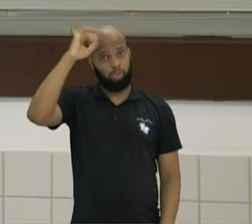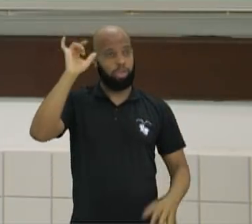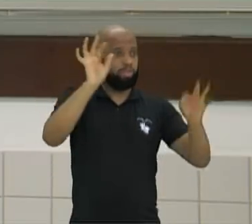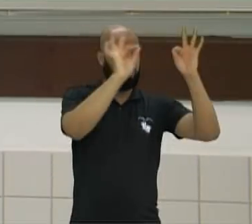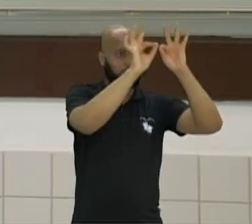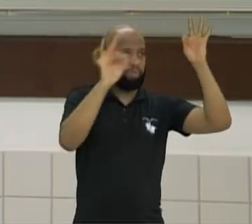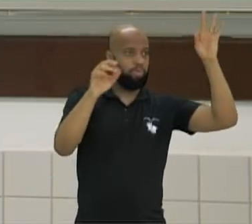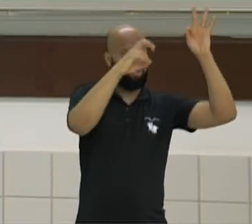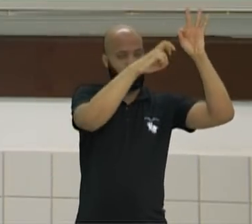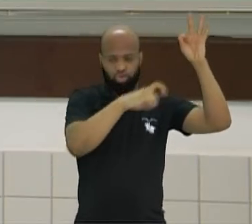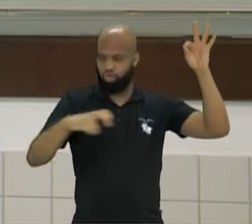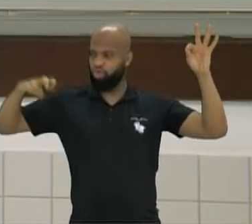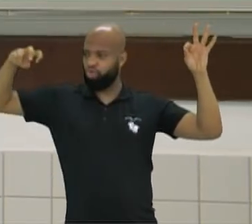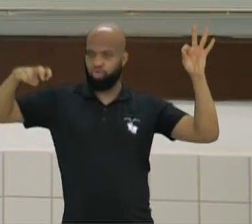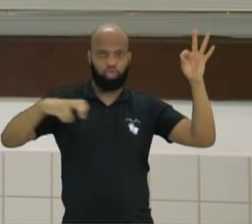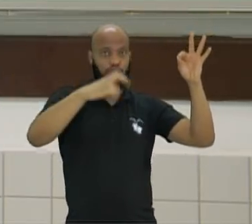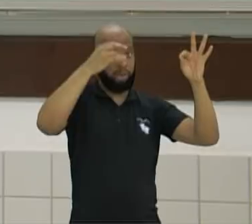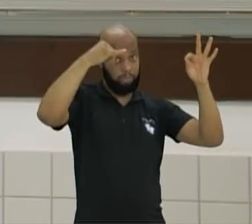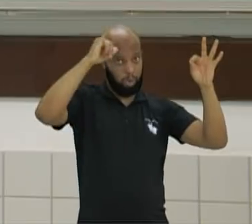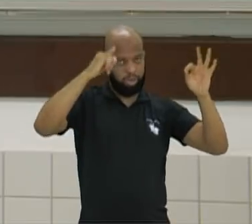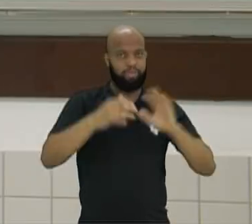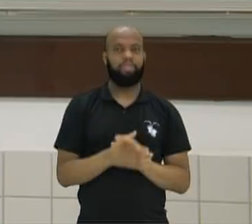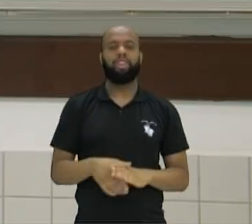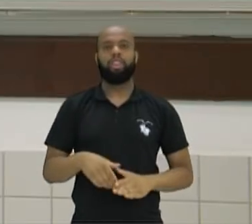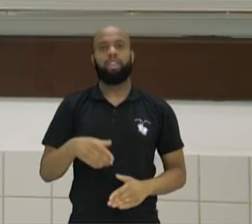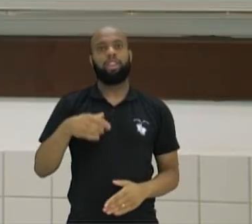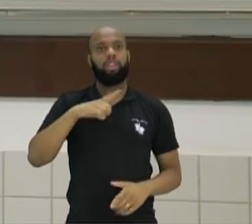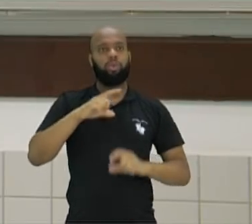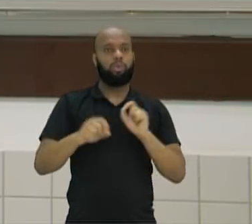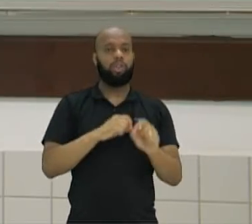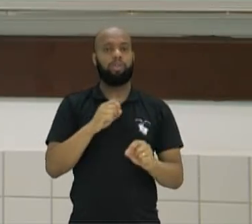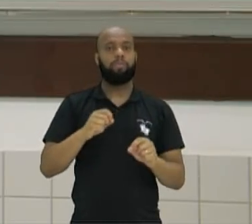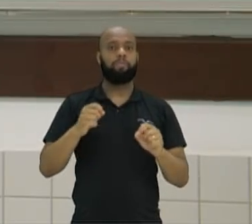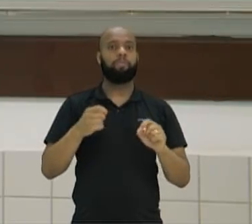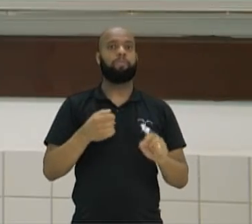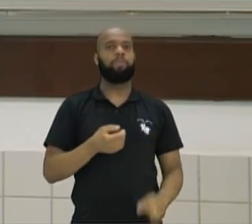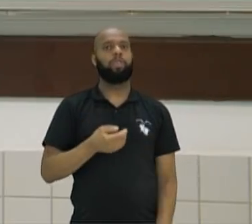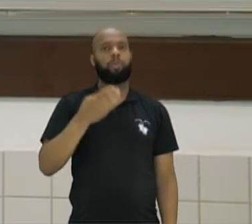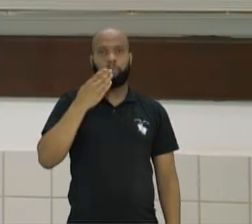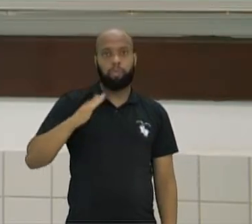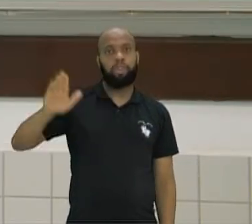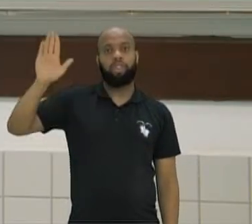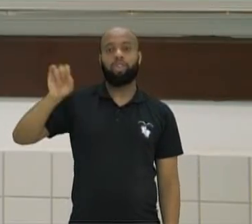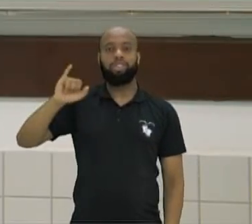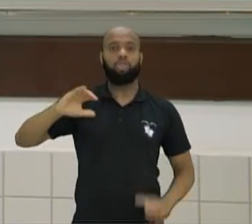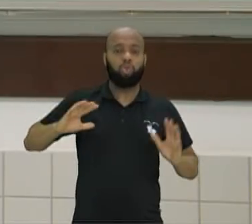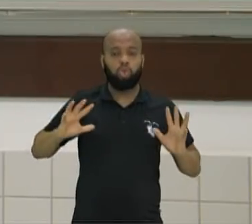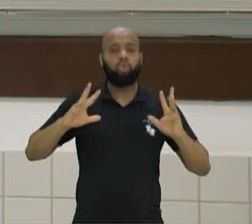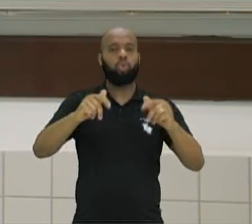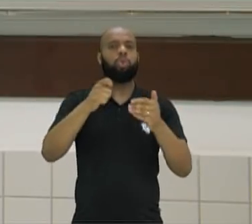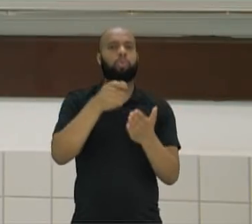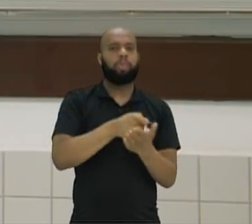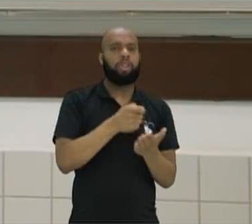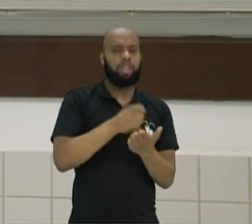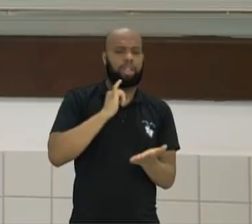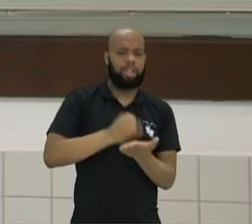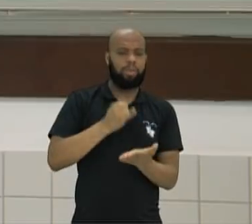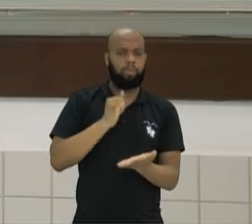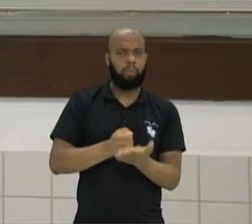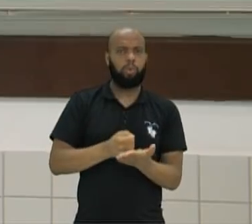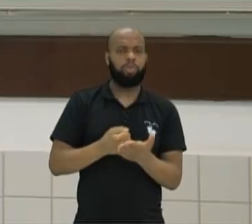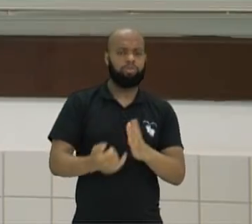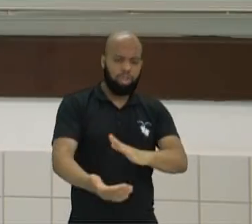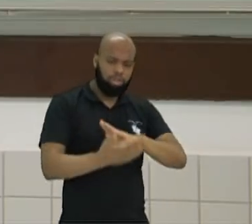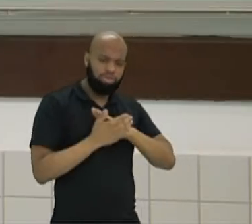essa festa, inclusive tem todo ano. Ele prometeu que se todo mundo pagasse uma espécie de imposto, um benefício, uma